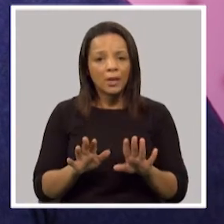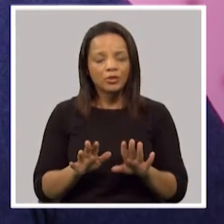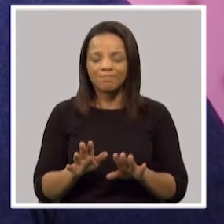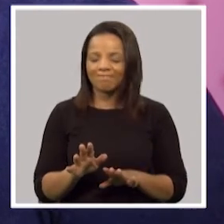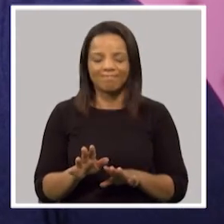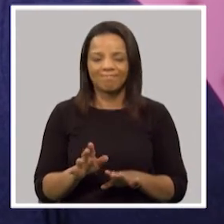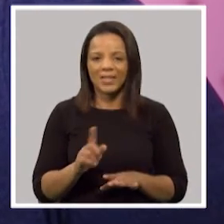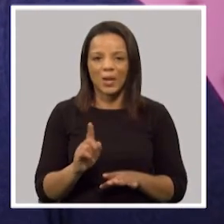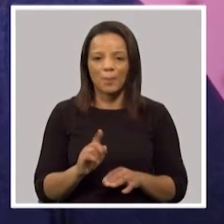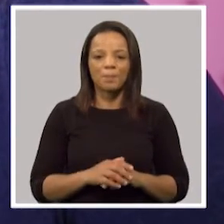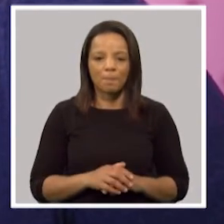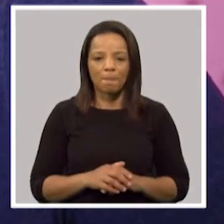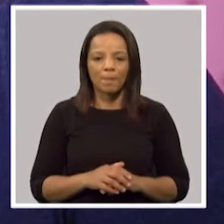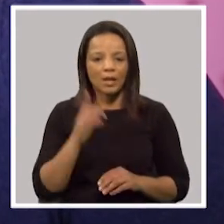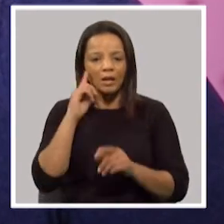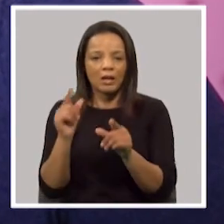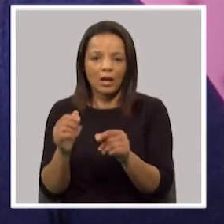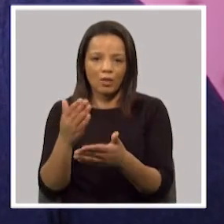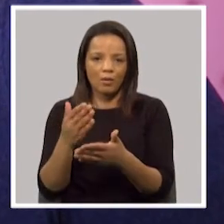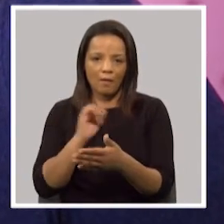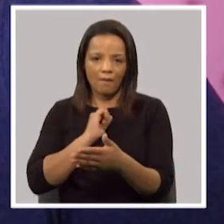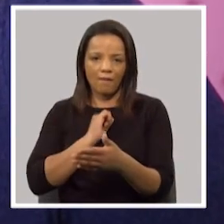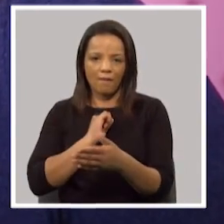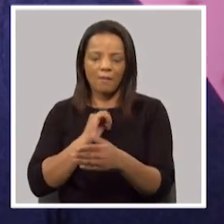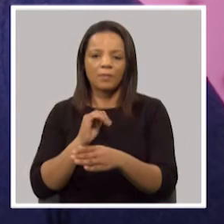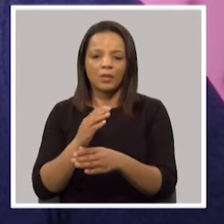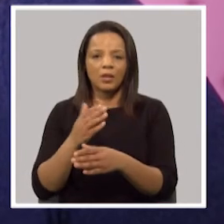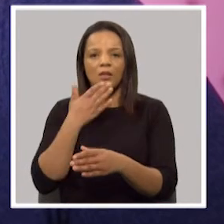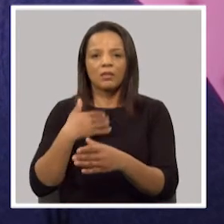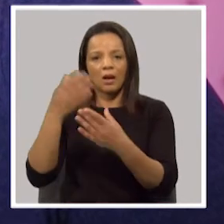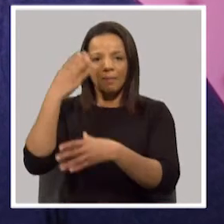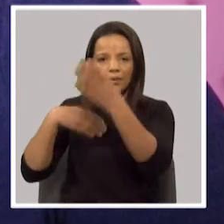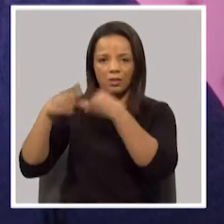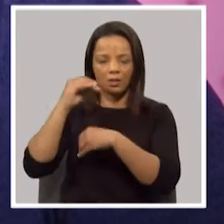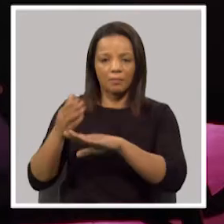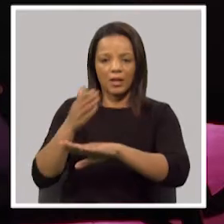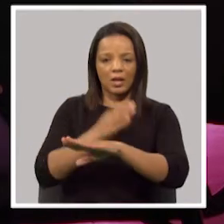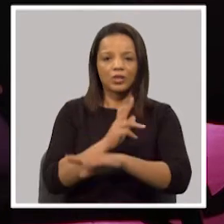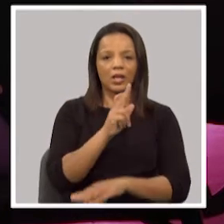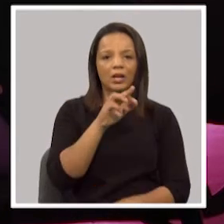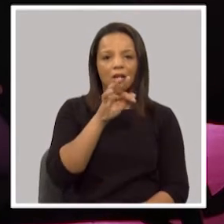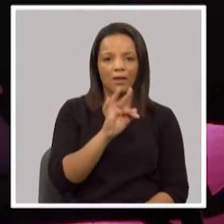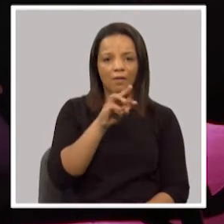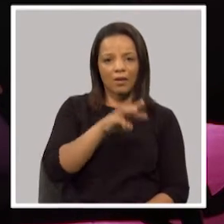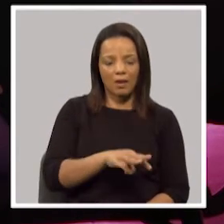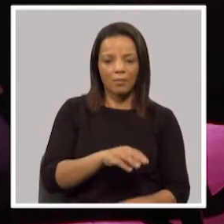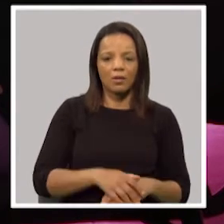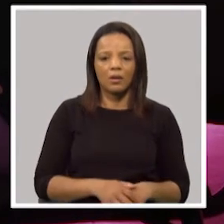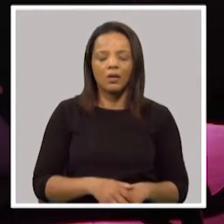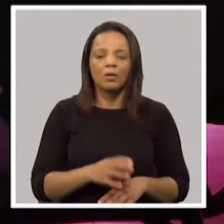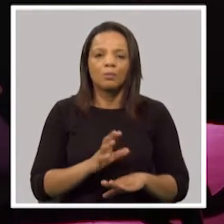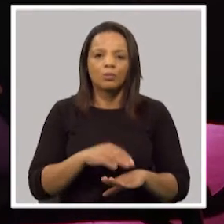mas não, foi a minha rádio escola. Antes da RFM era uma RFM que havia no Algarve, com o